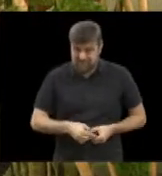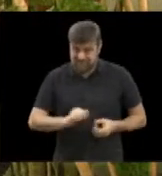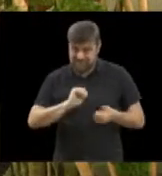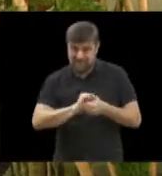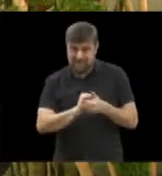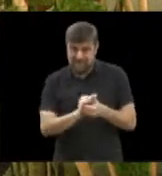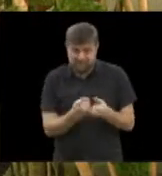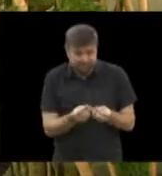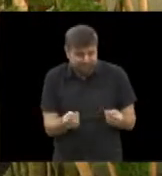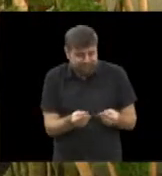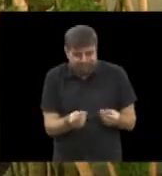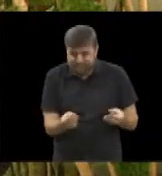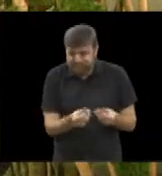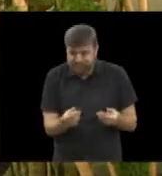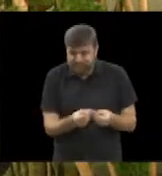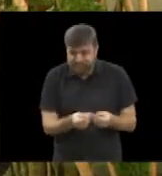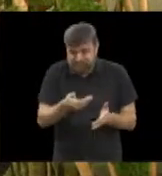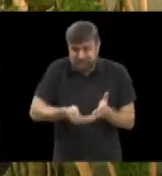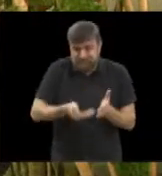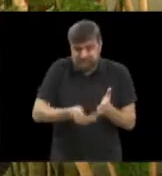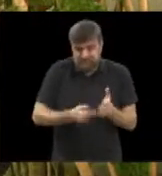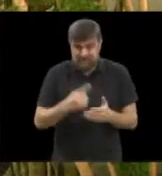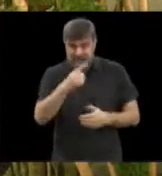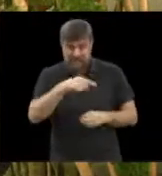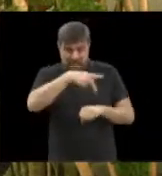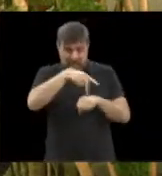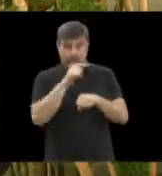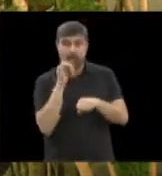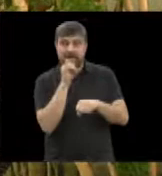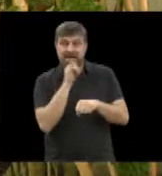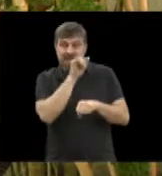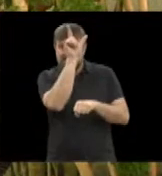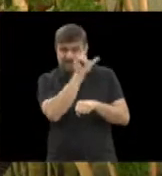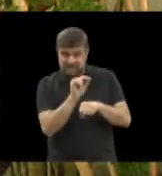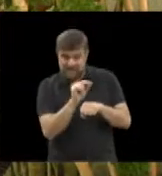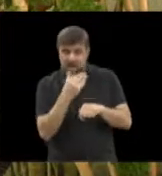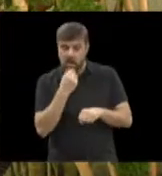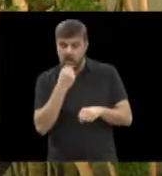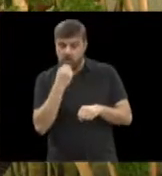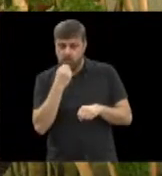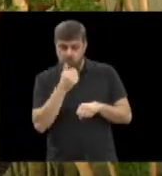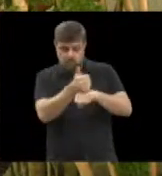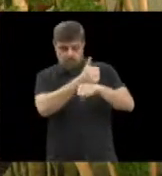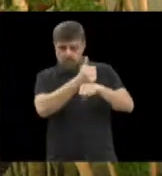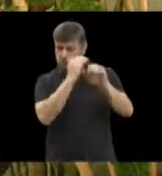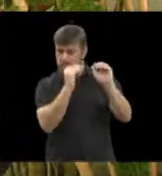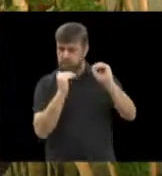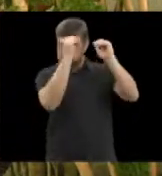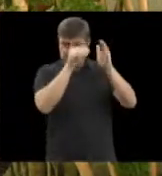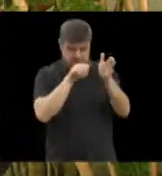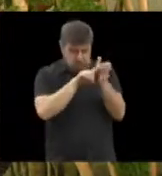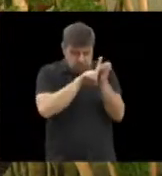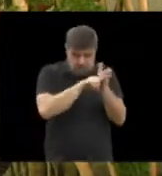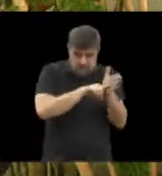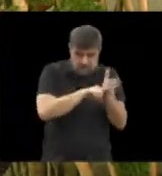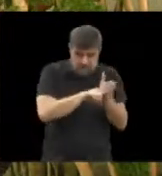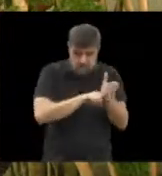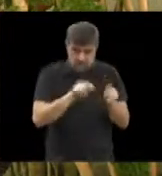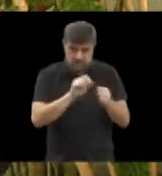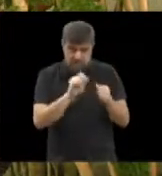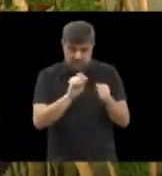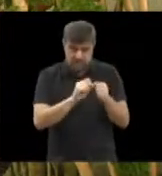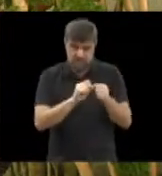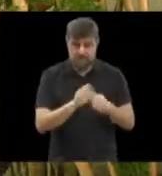cai muito. Isso já foi feito um estudo na Itália, pelo Luca Gianaroli, que é um profissional, e ele fez o quê? Ele